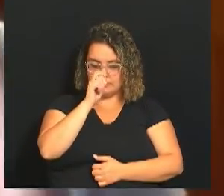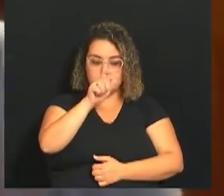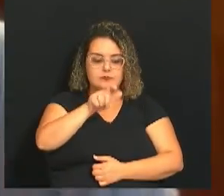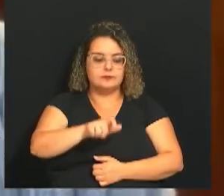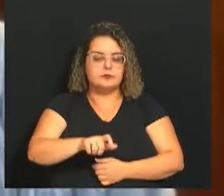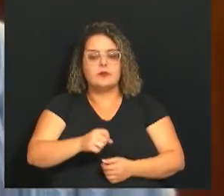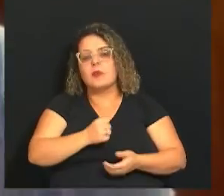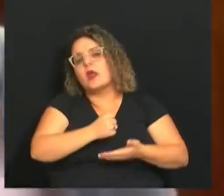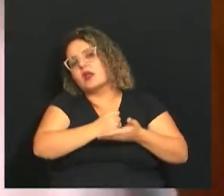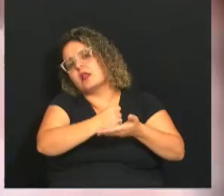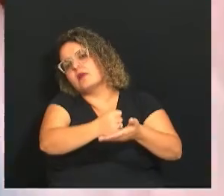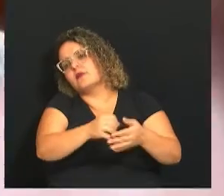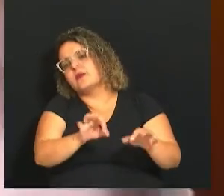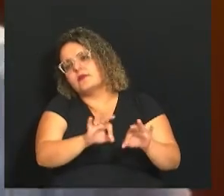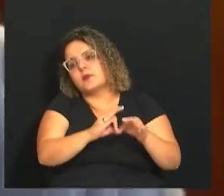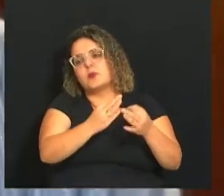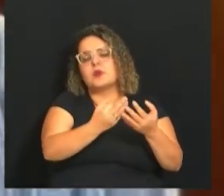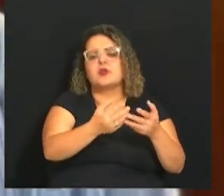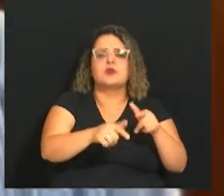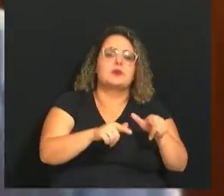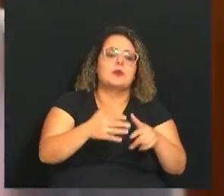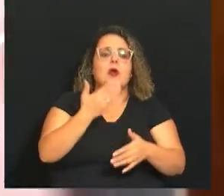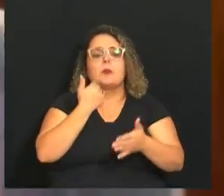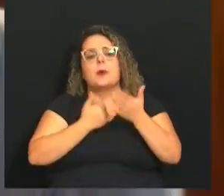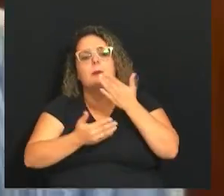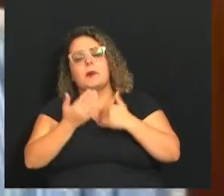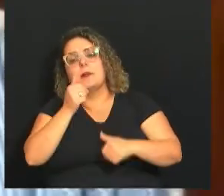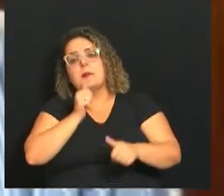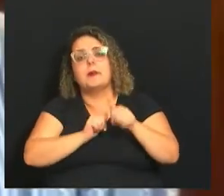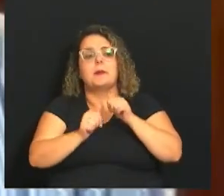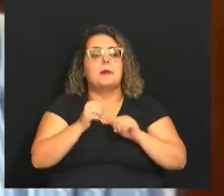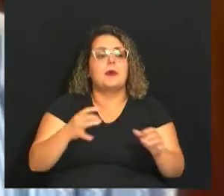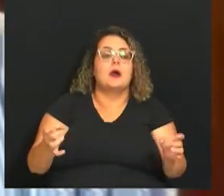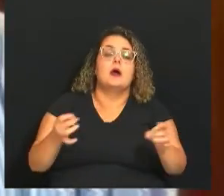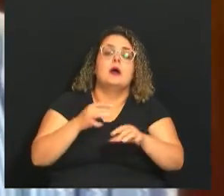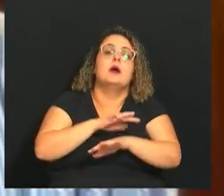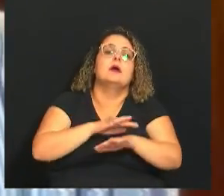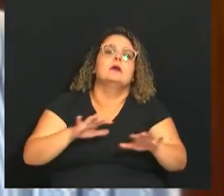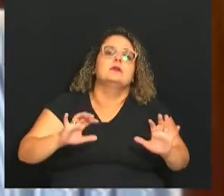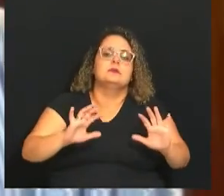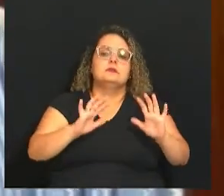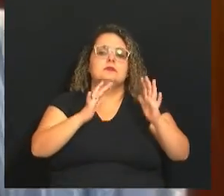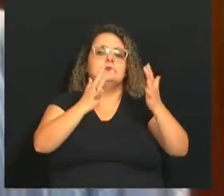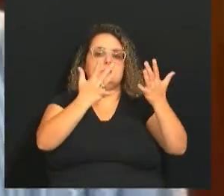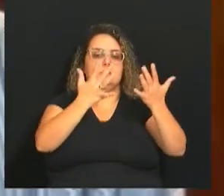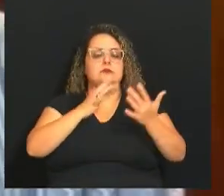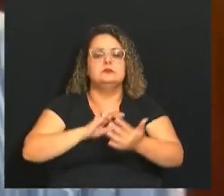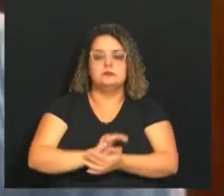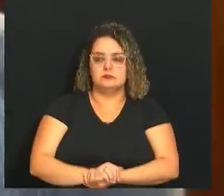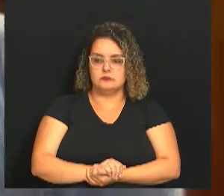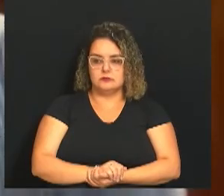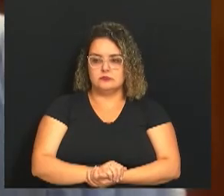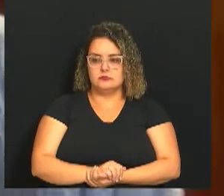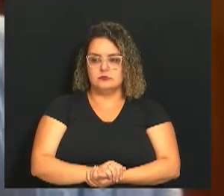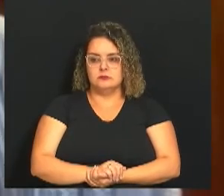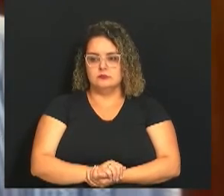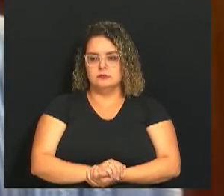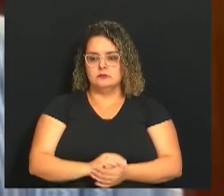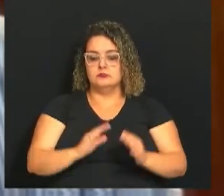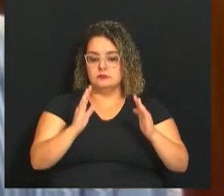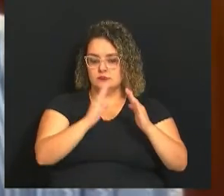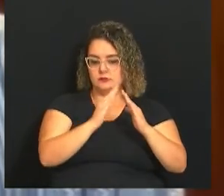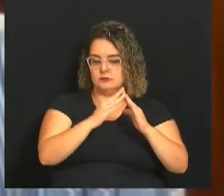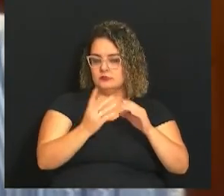família, legal, bebendo, comendo, terminou a confraternização. Ele está voltando para a casa